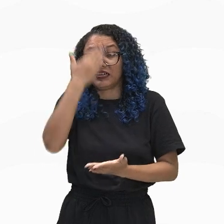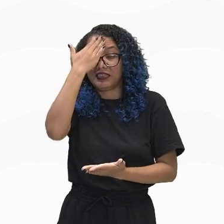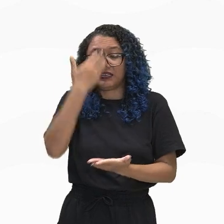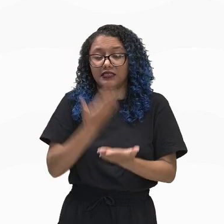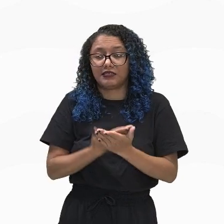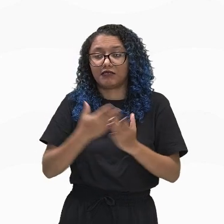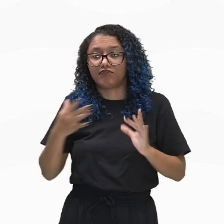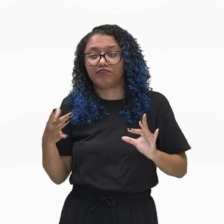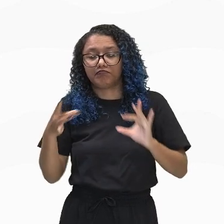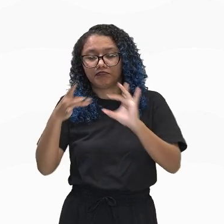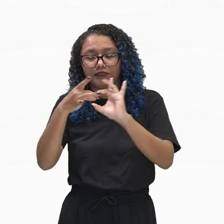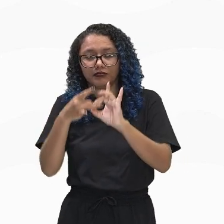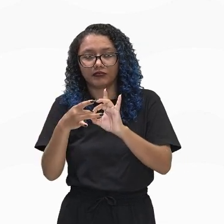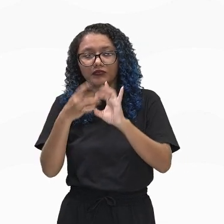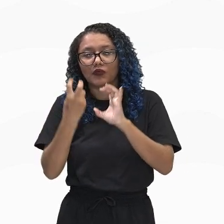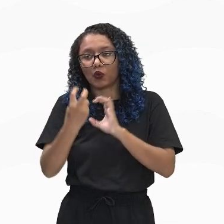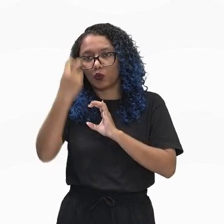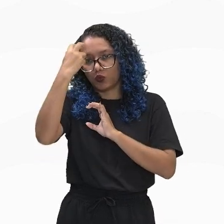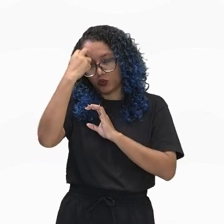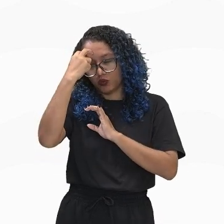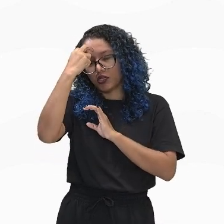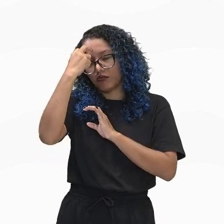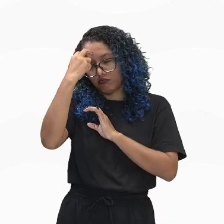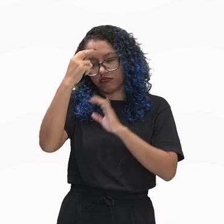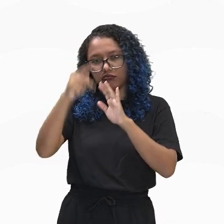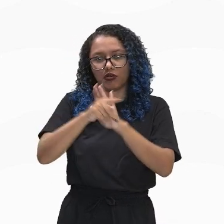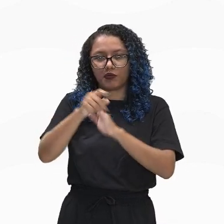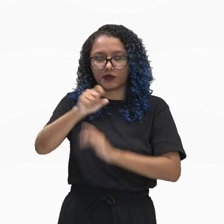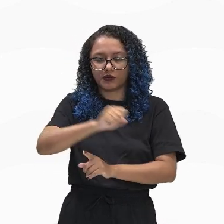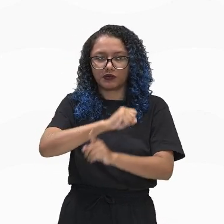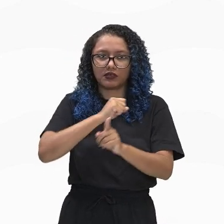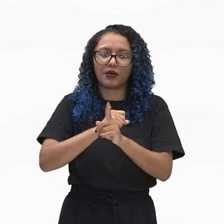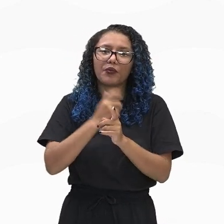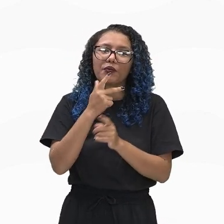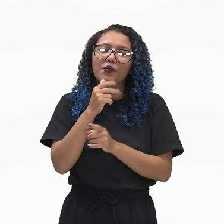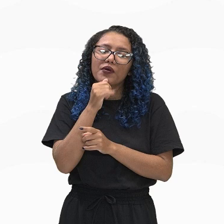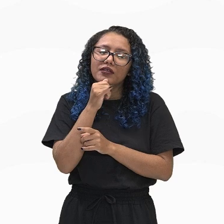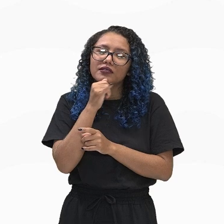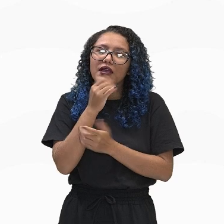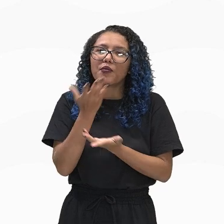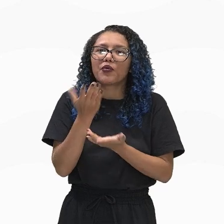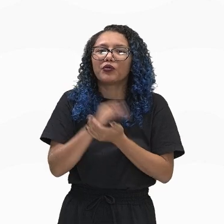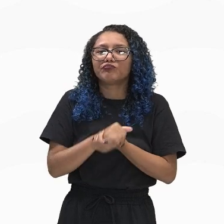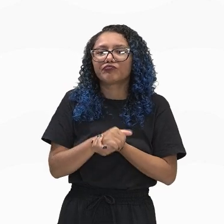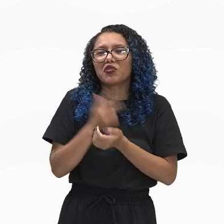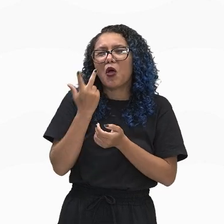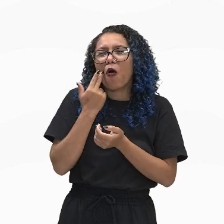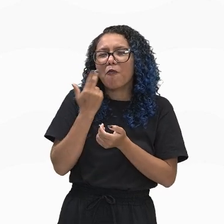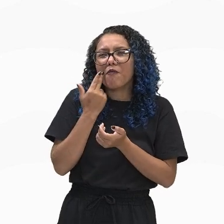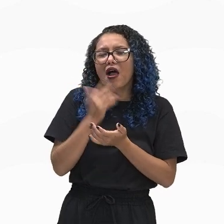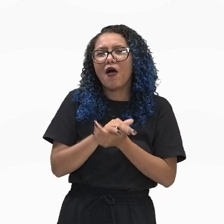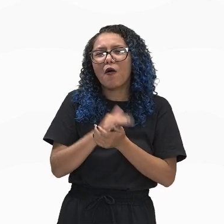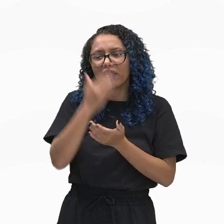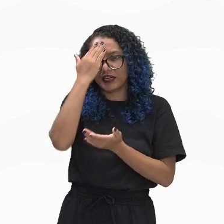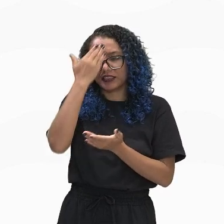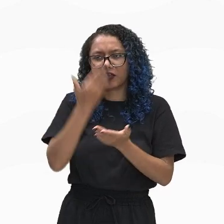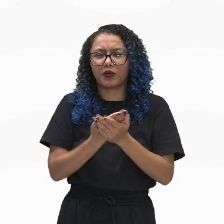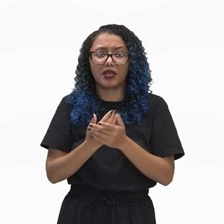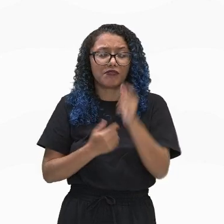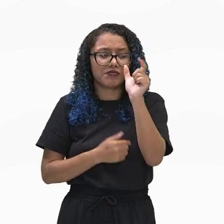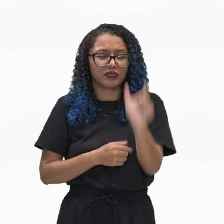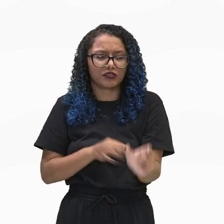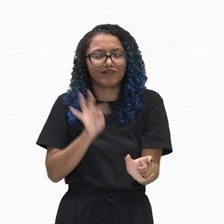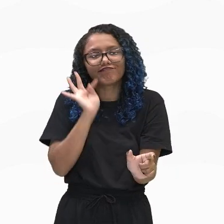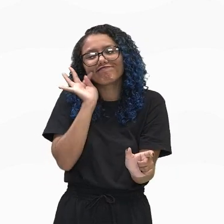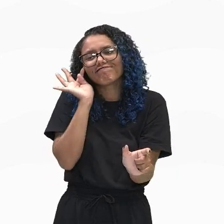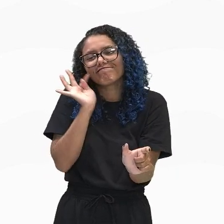em sociedade. Por exemplo, é muito comum a gente acreditar que uma pessoa tímida, ela tem a tendência a